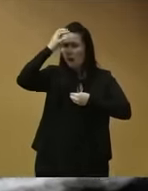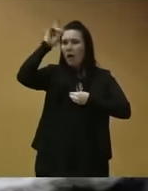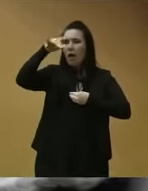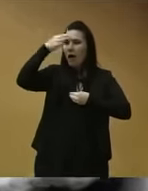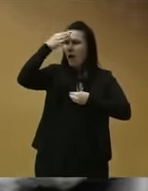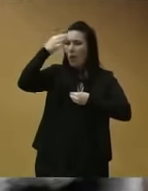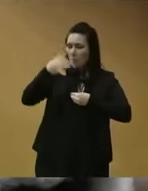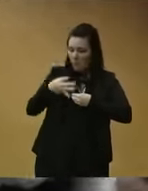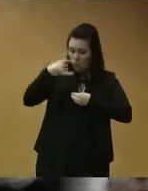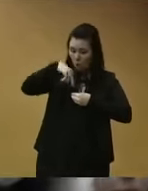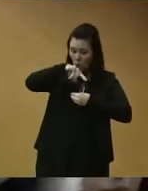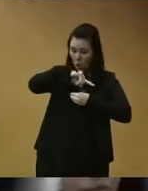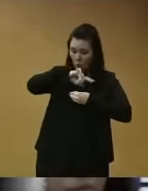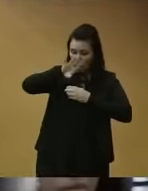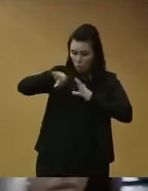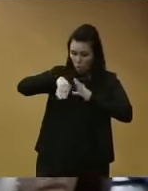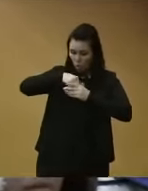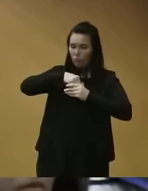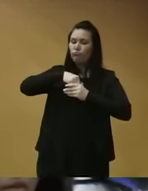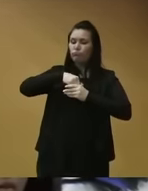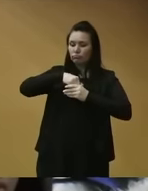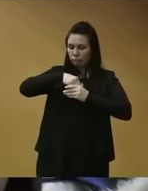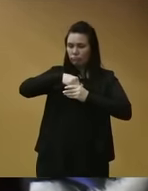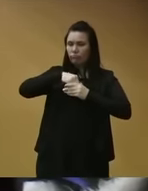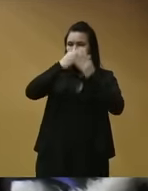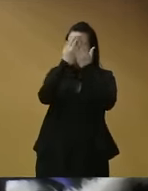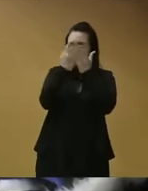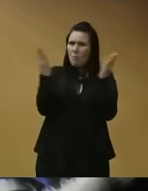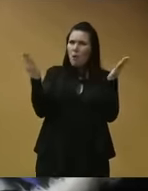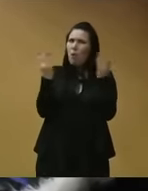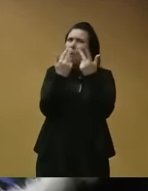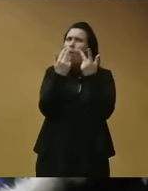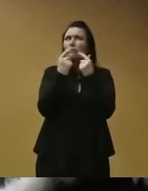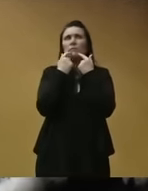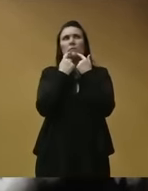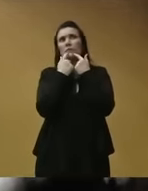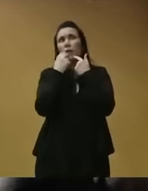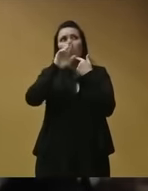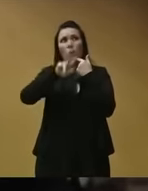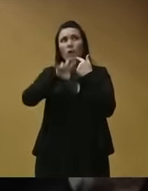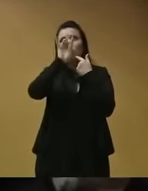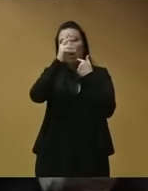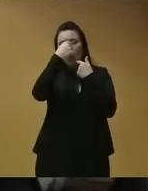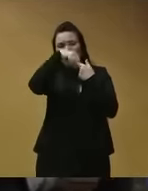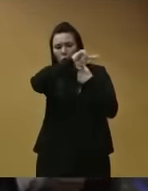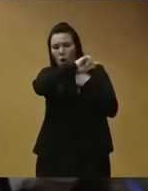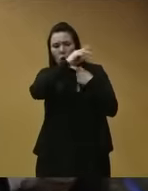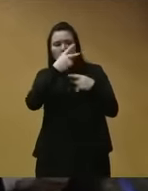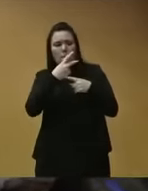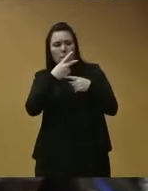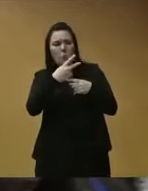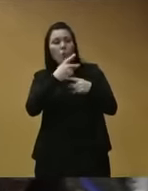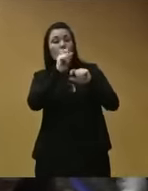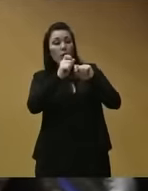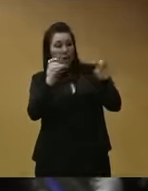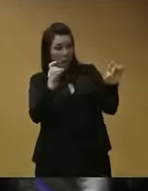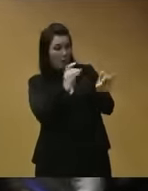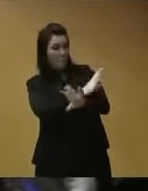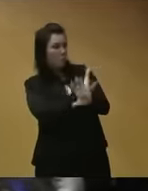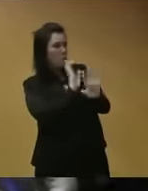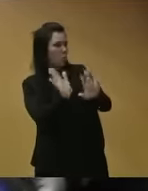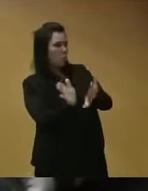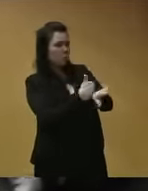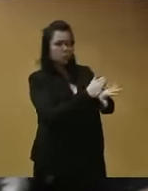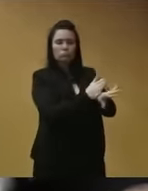compreensão de que somos parte de algo maior, que não estamos apenas em busca de concluir um projeto